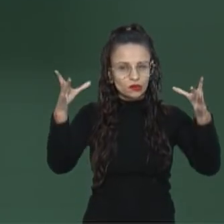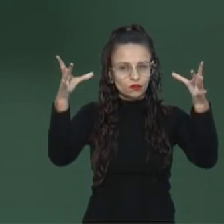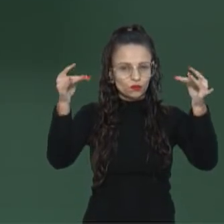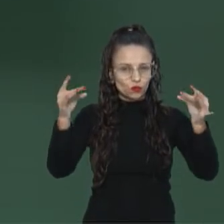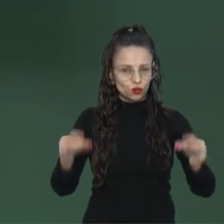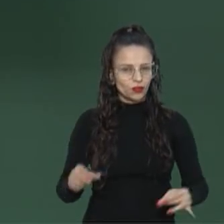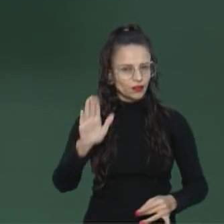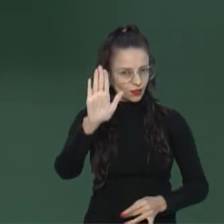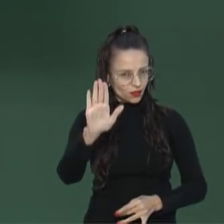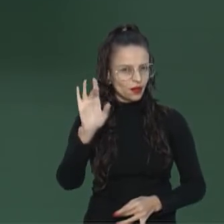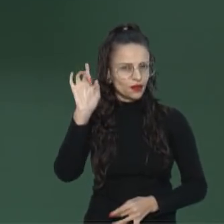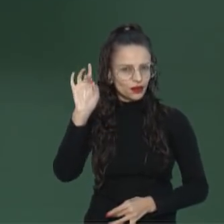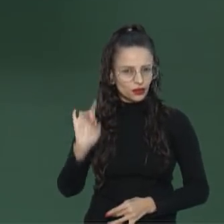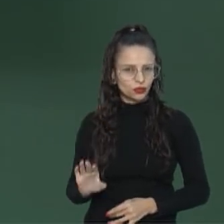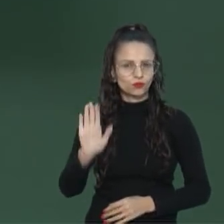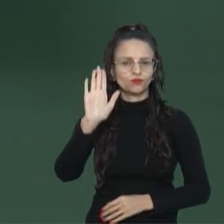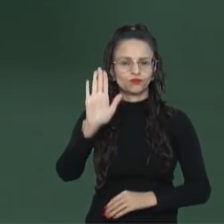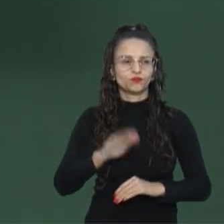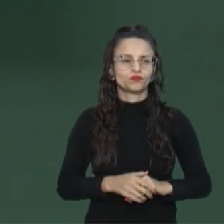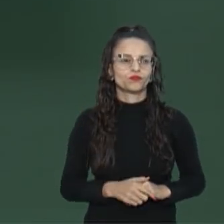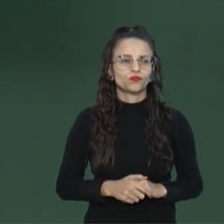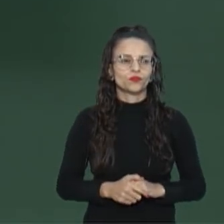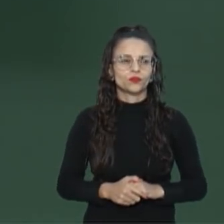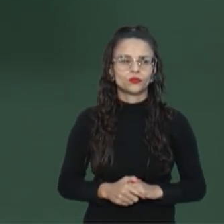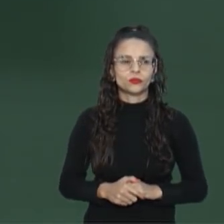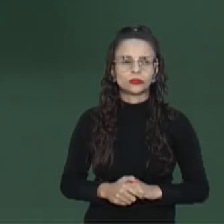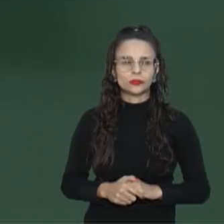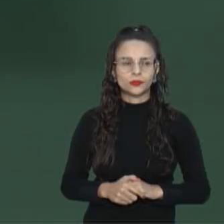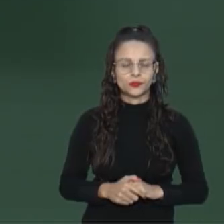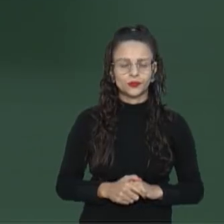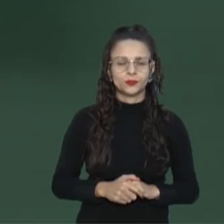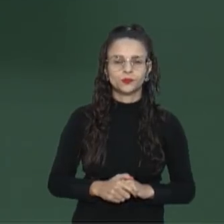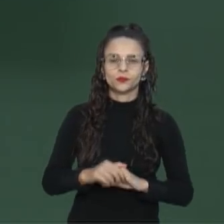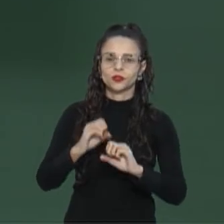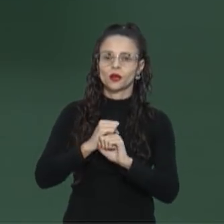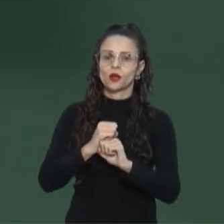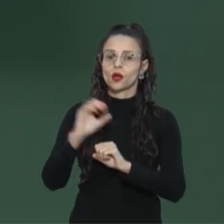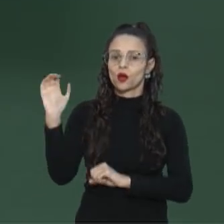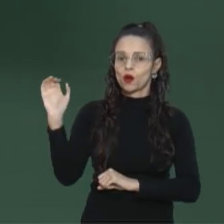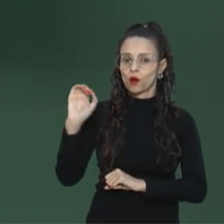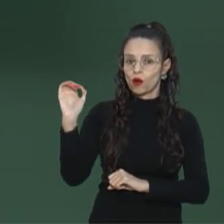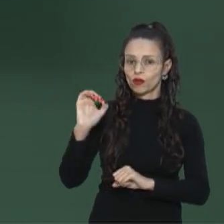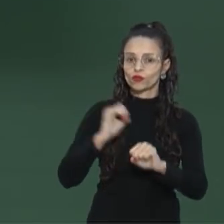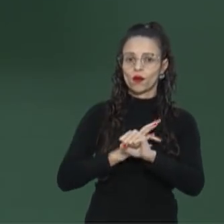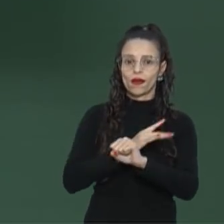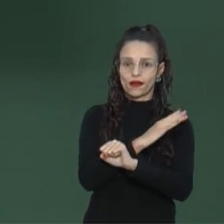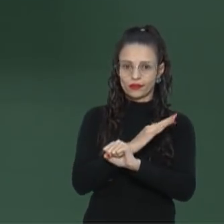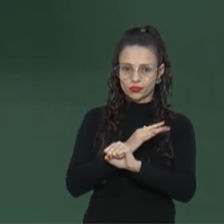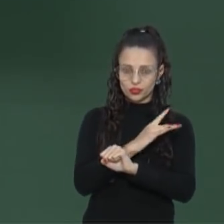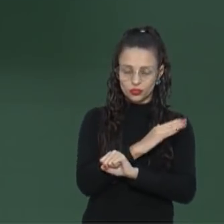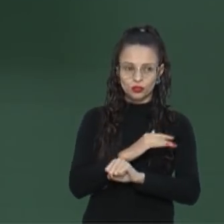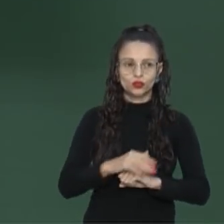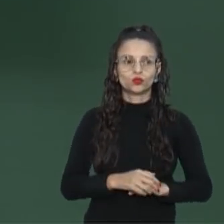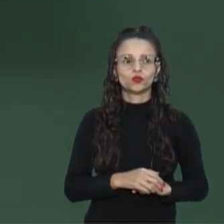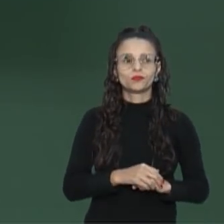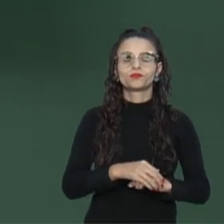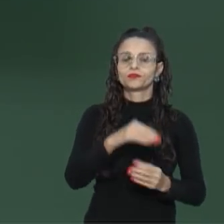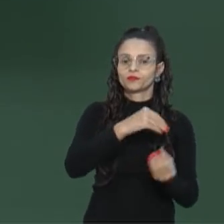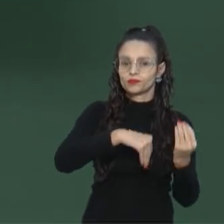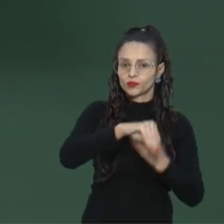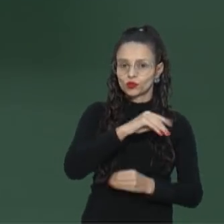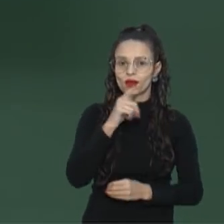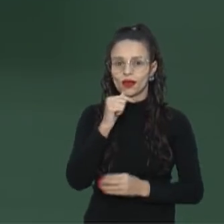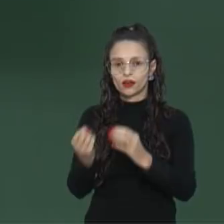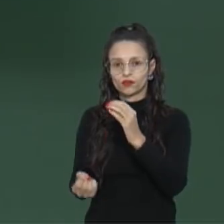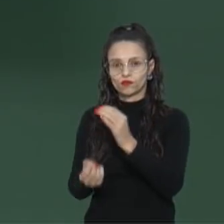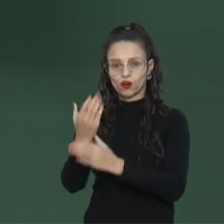tipo, fique tranquilo. Vamos lá. Primeiro tipo, óxidos ácidos. Então, reagem com a água e formam